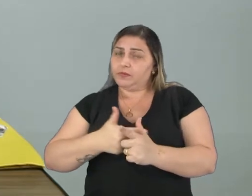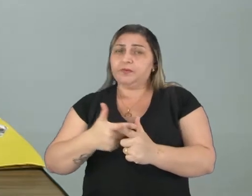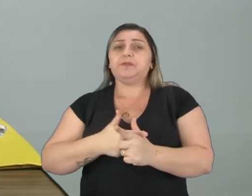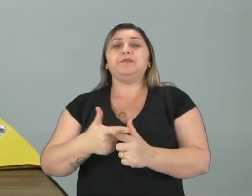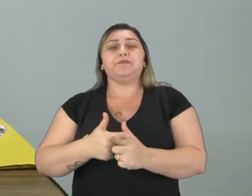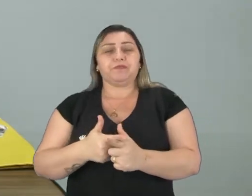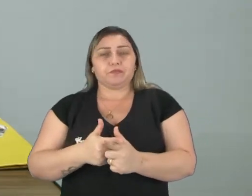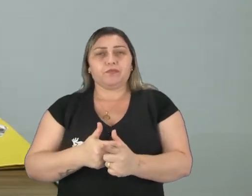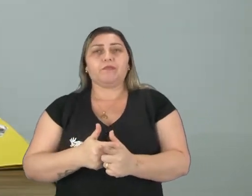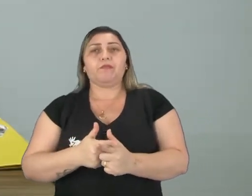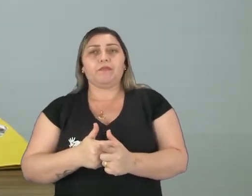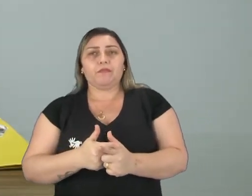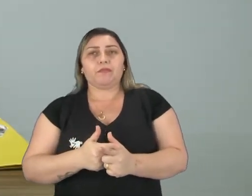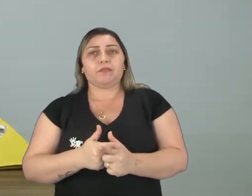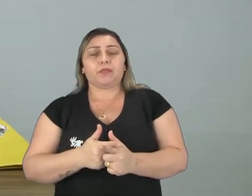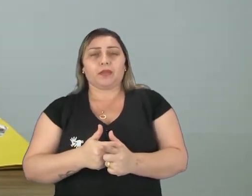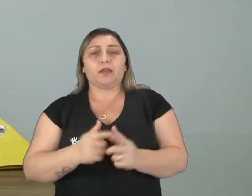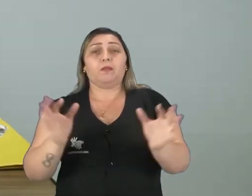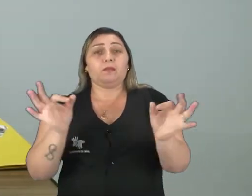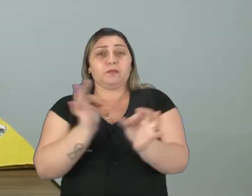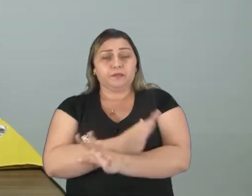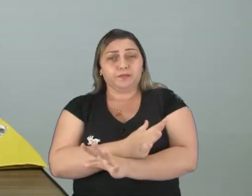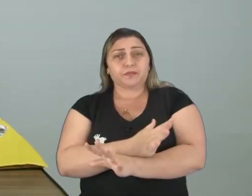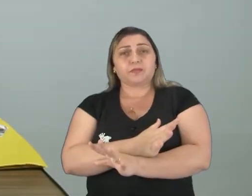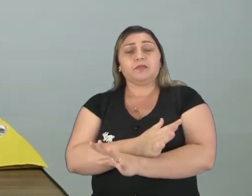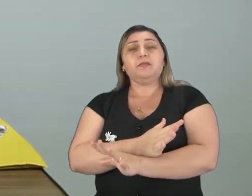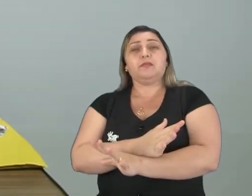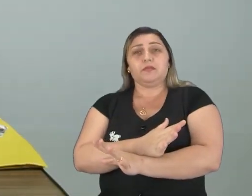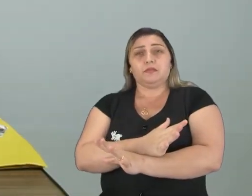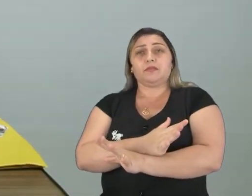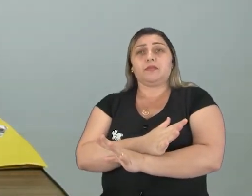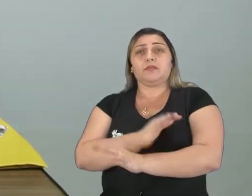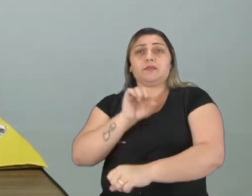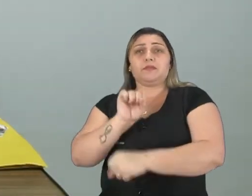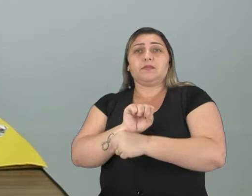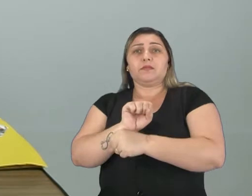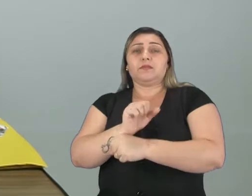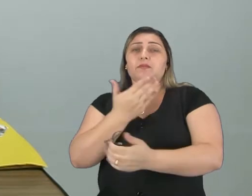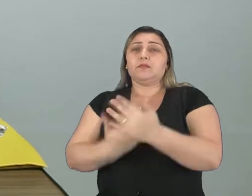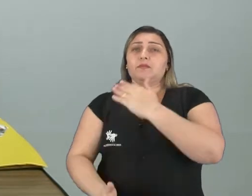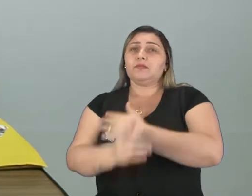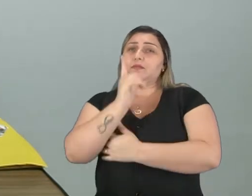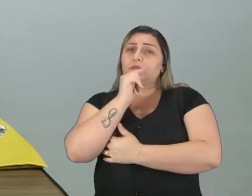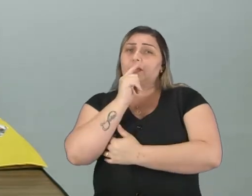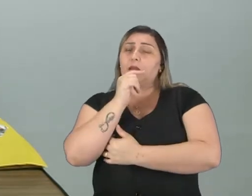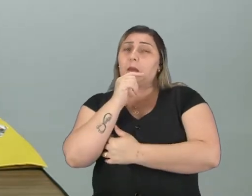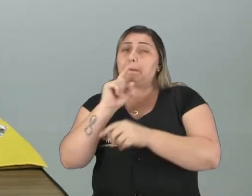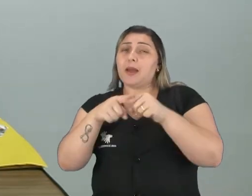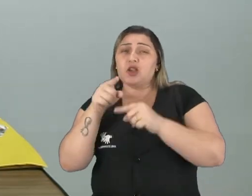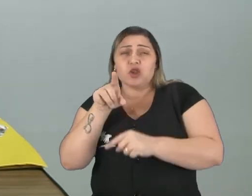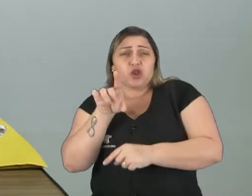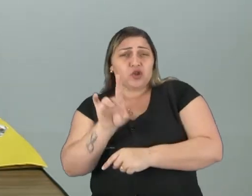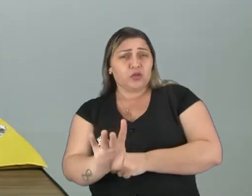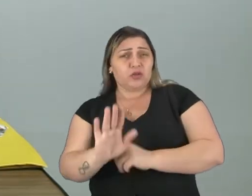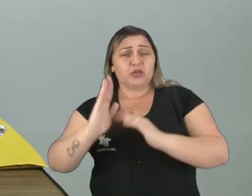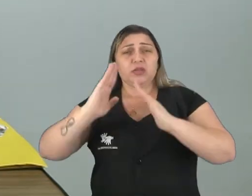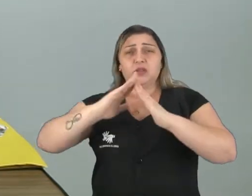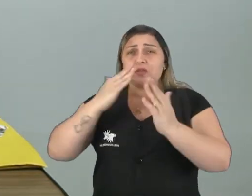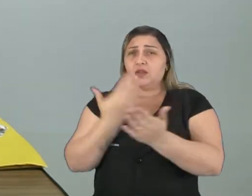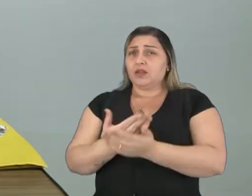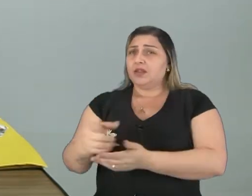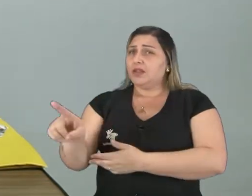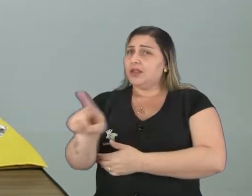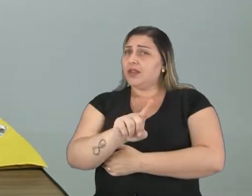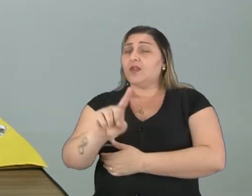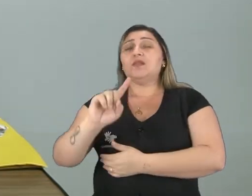e assim ser solucionado esse desperdício da água. Mas será que é só lá na escola?